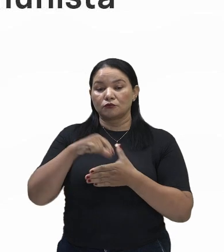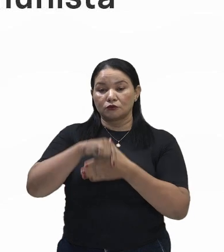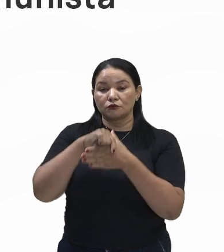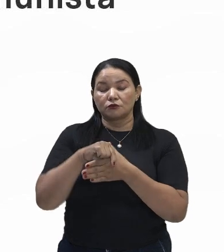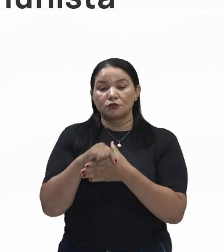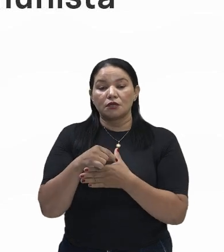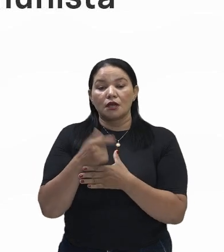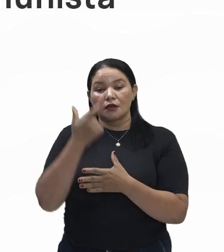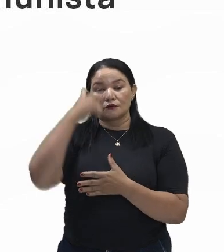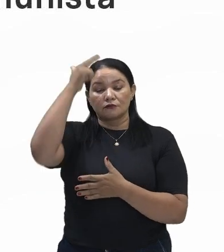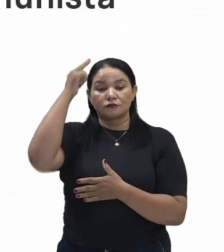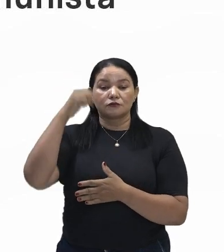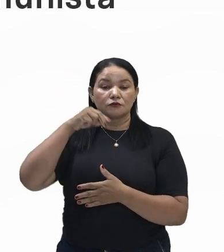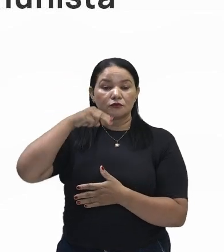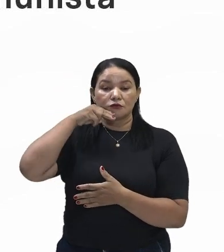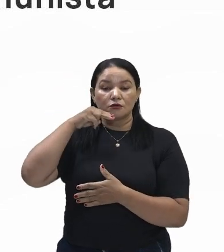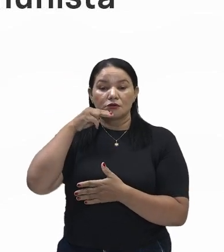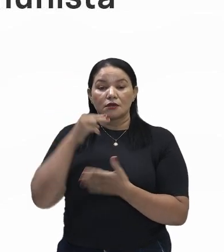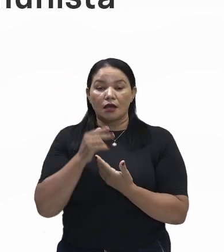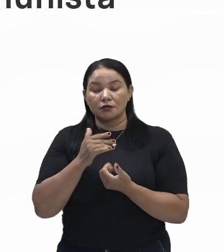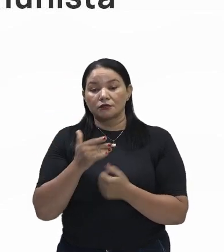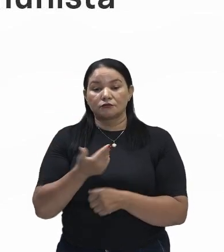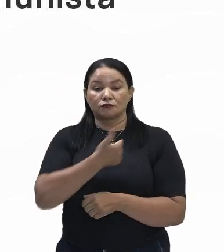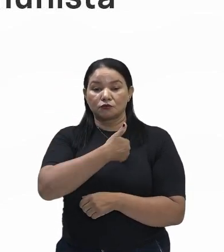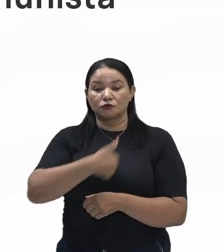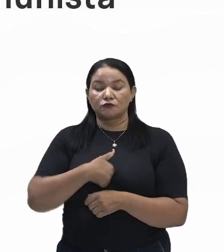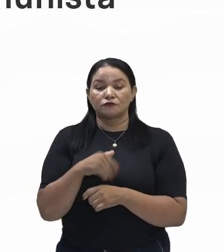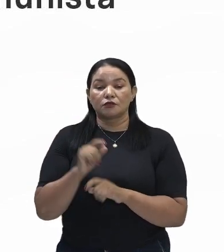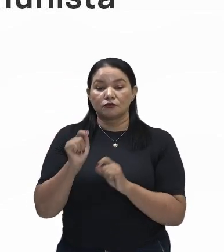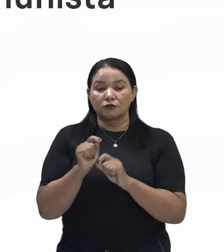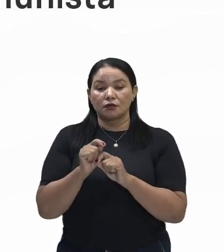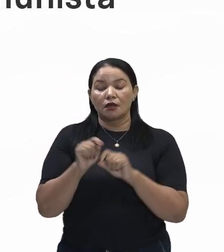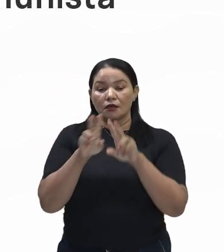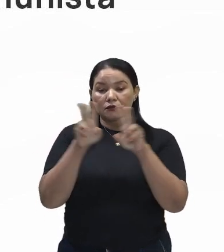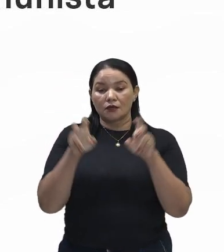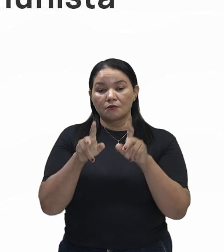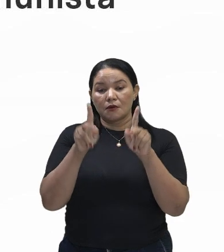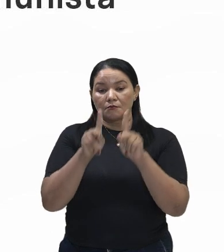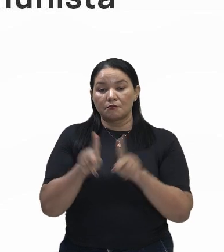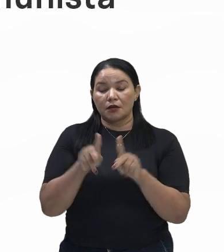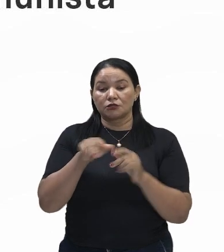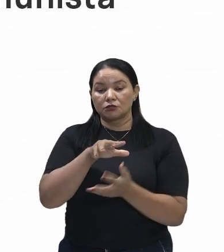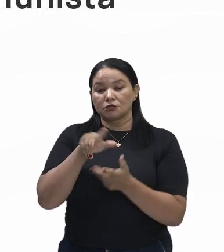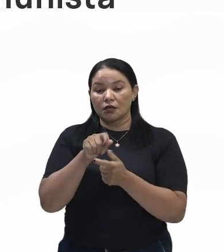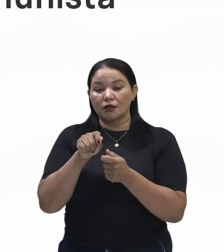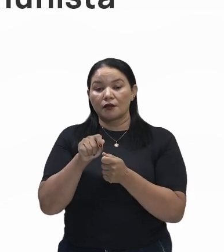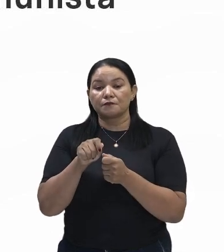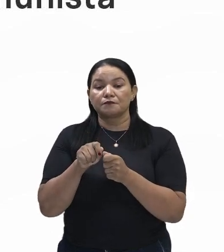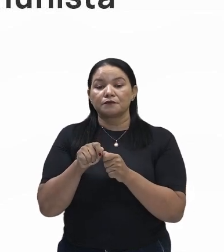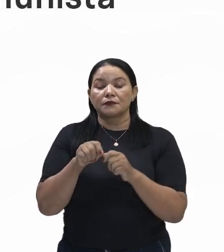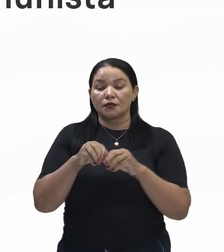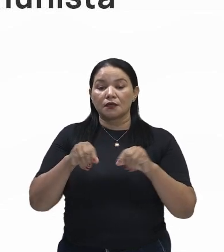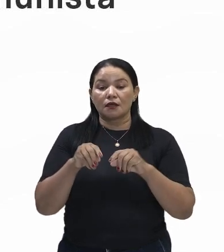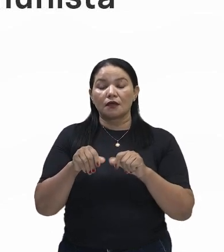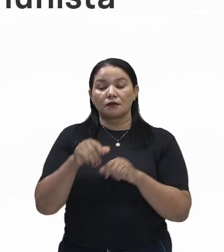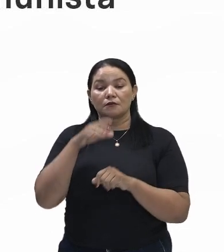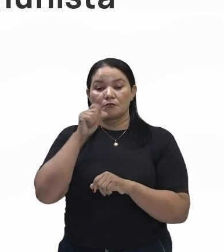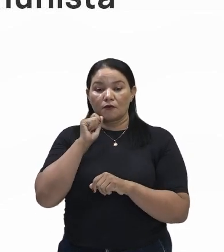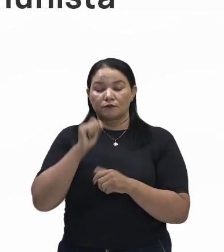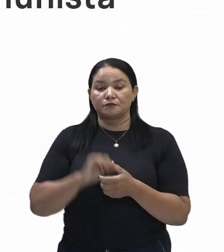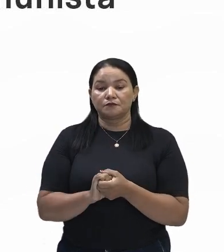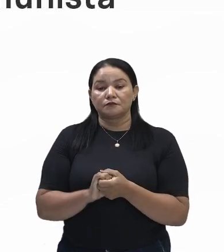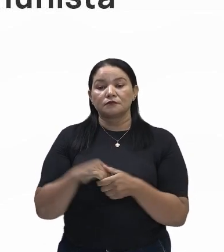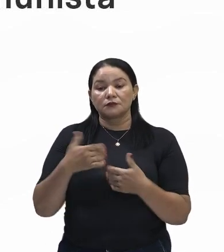o poder sob o lema Paz, Terra e Pão. Lenin, quando estava em exílio,